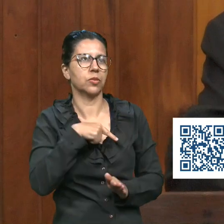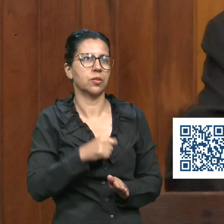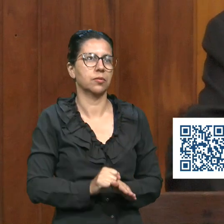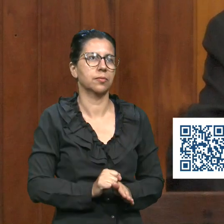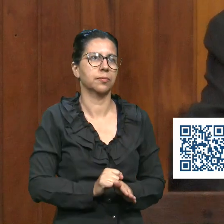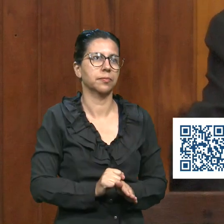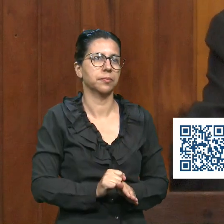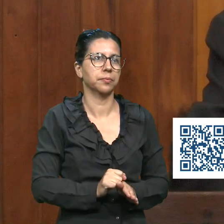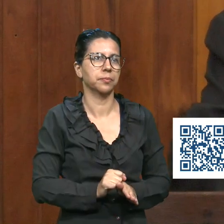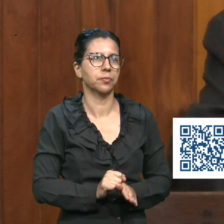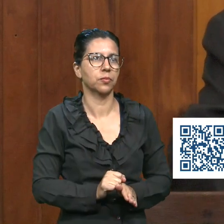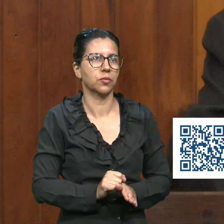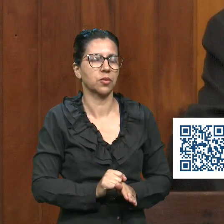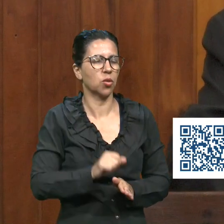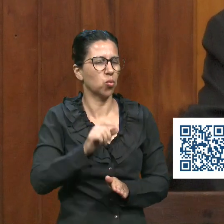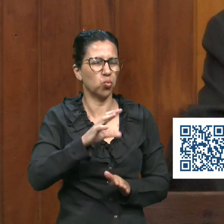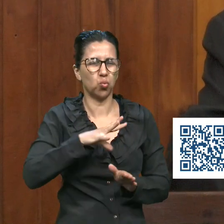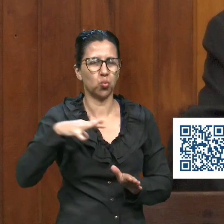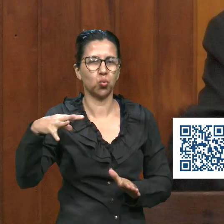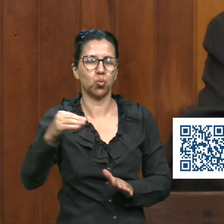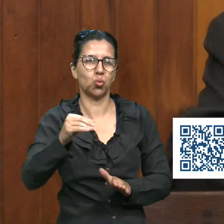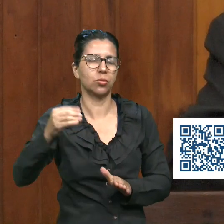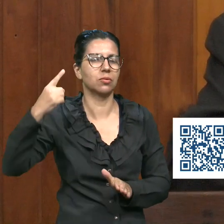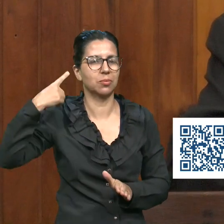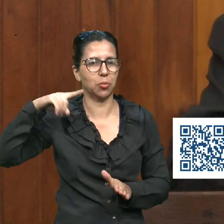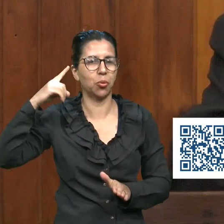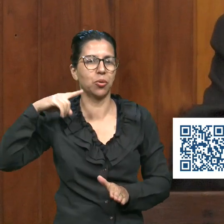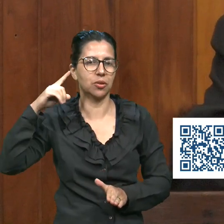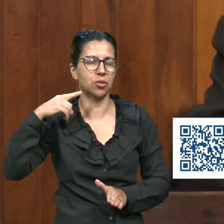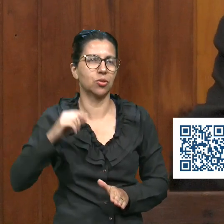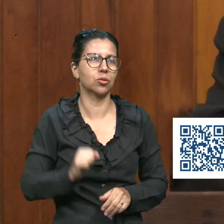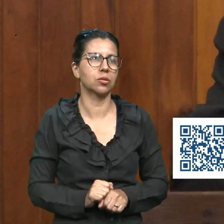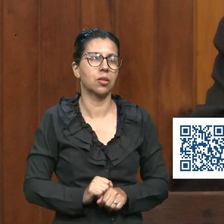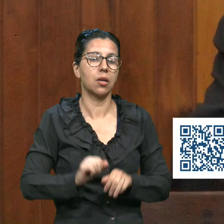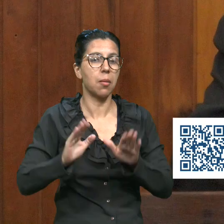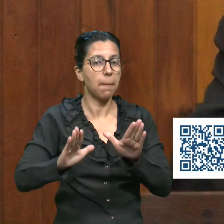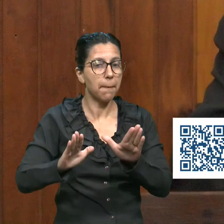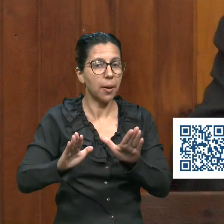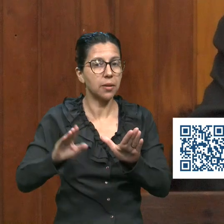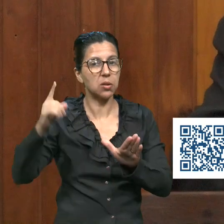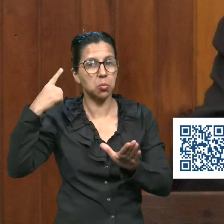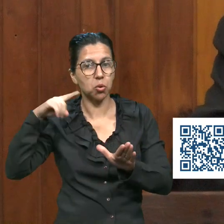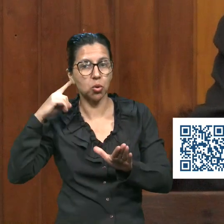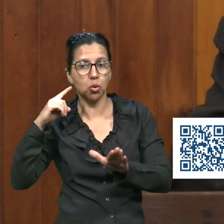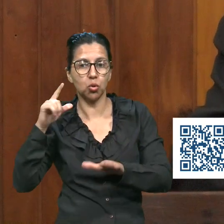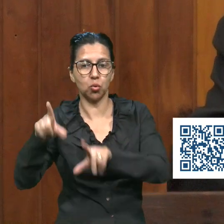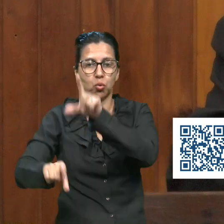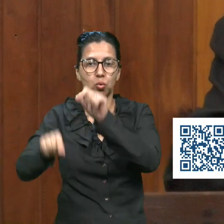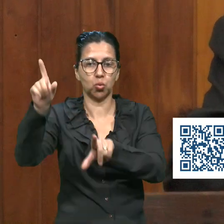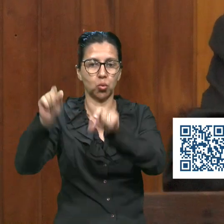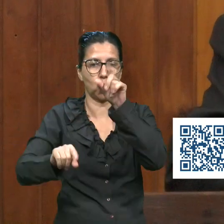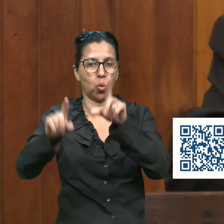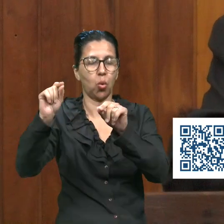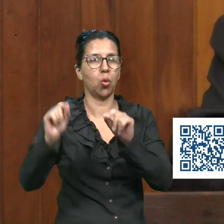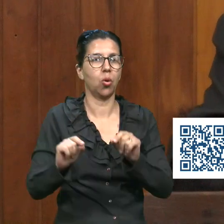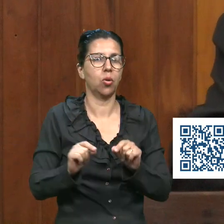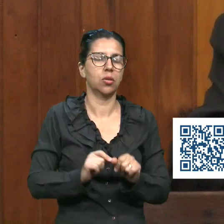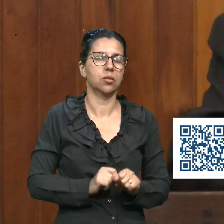existe esse negócio, que tudo é político, não é? A gente tem que tratar disso, mas não é política partidária, não é política